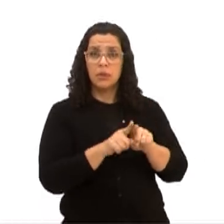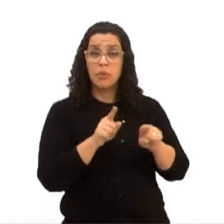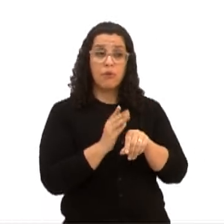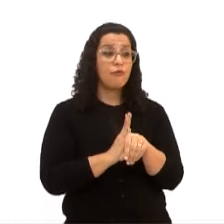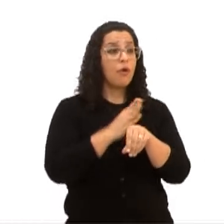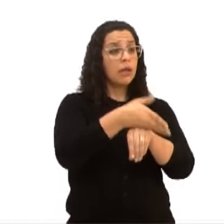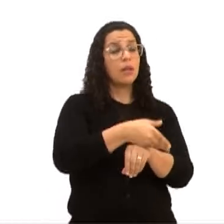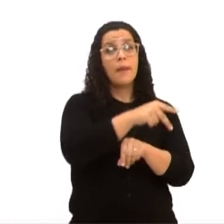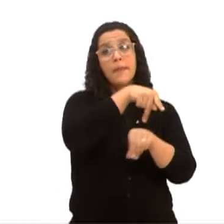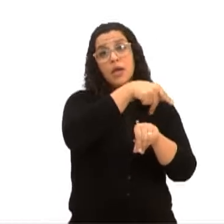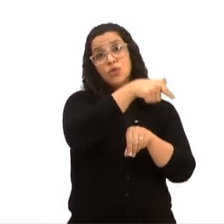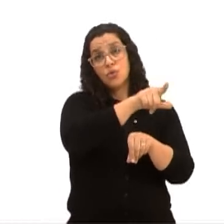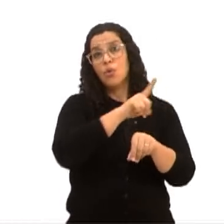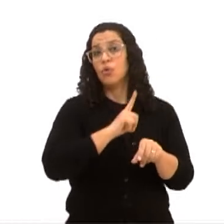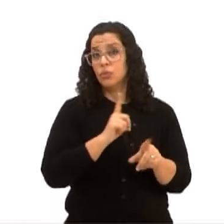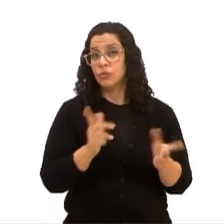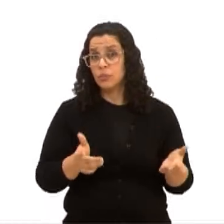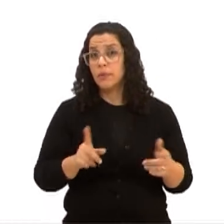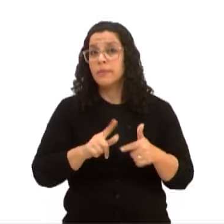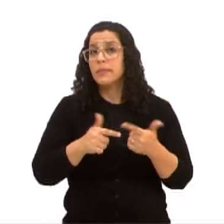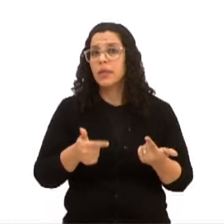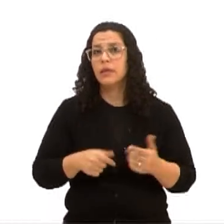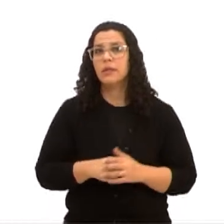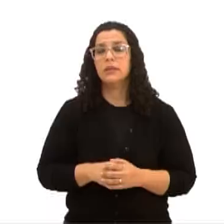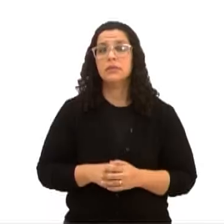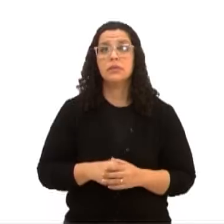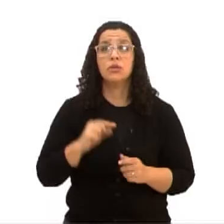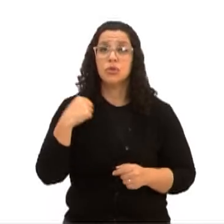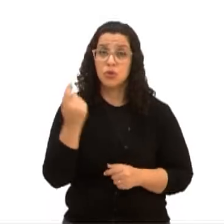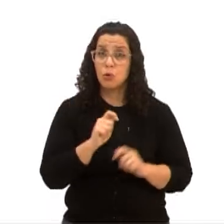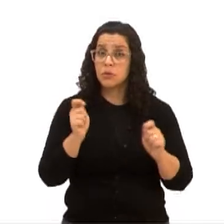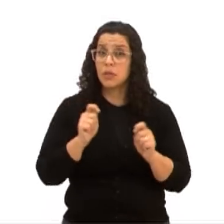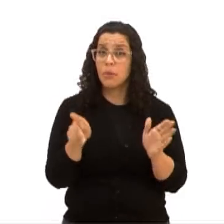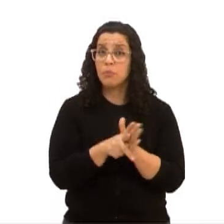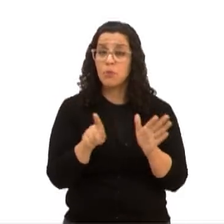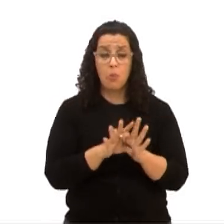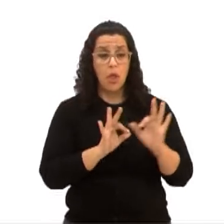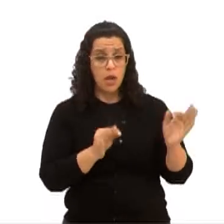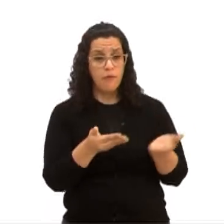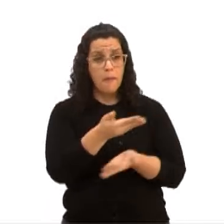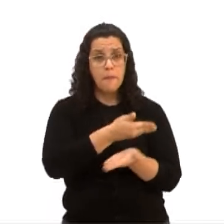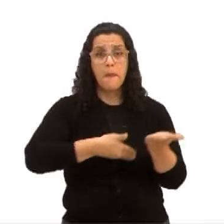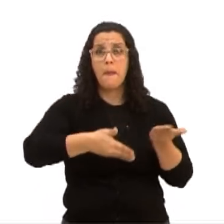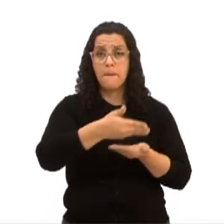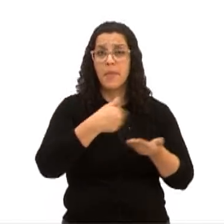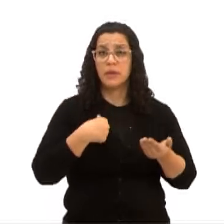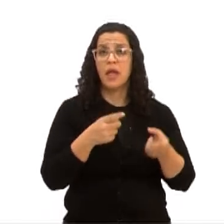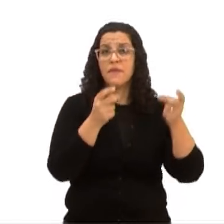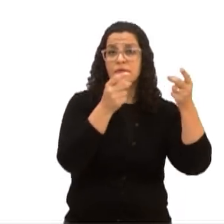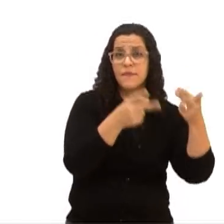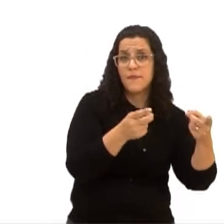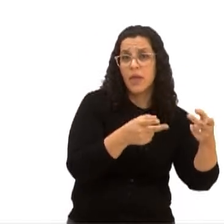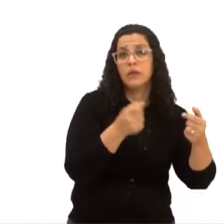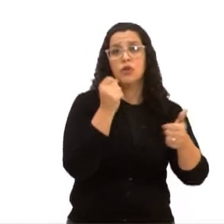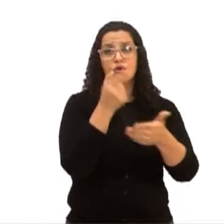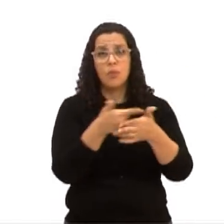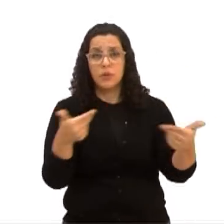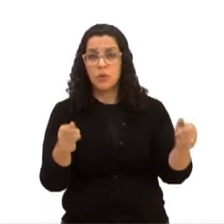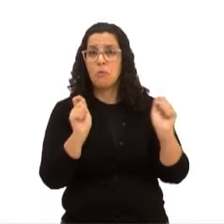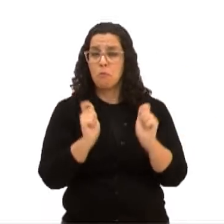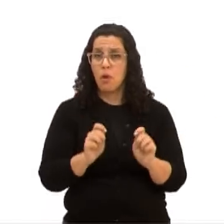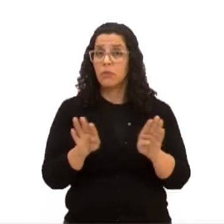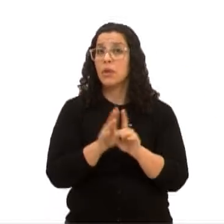está entrando num território que não é seu, mas, ainda assim, há uma livre circulação de mercadorias e pessoas. Qual